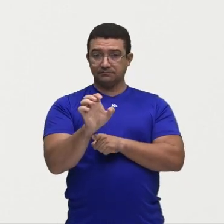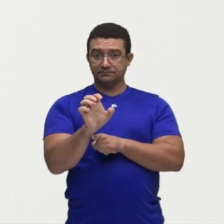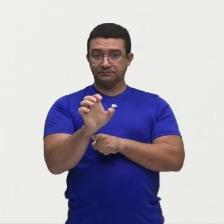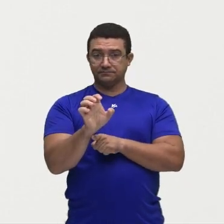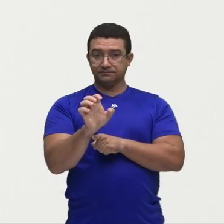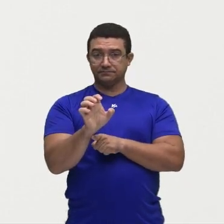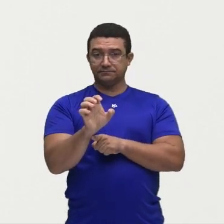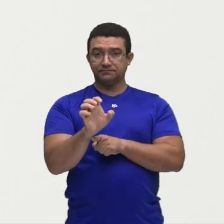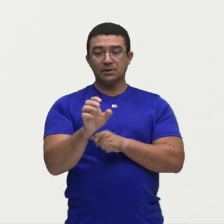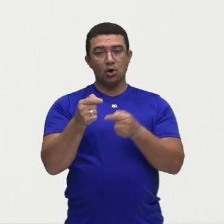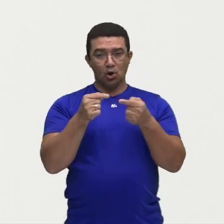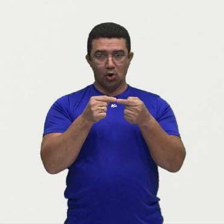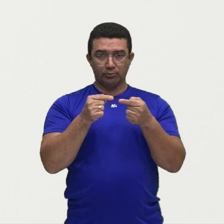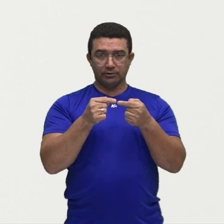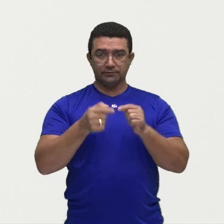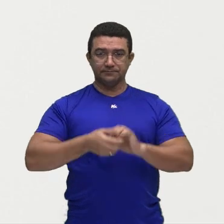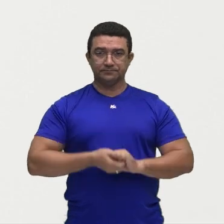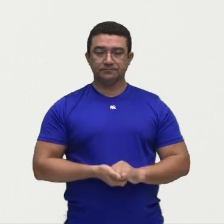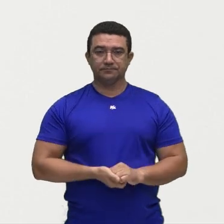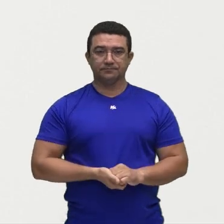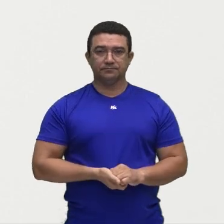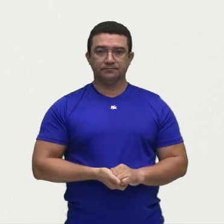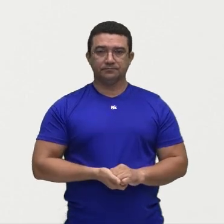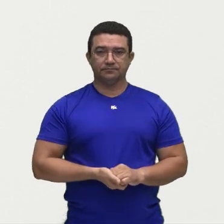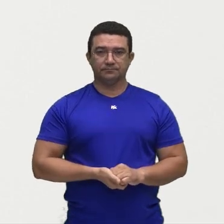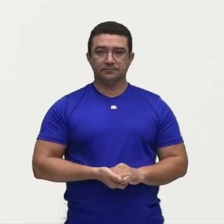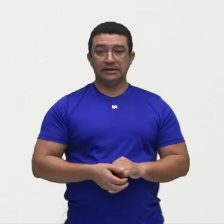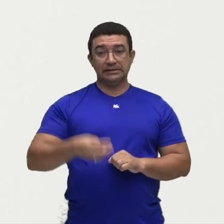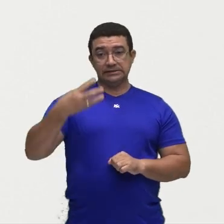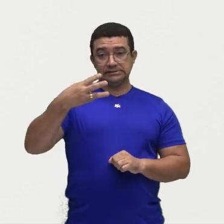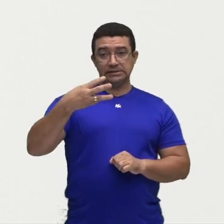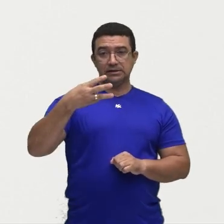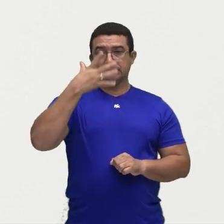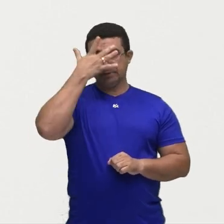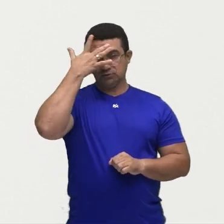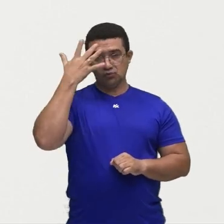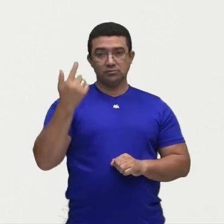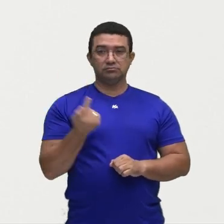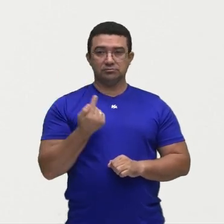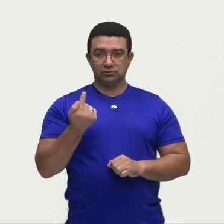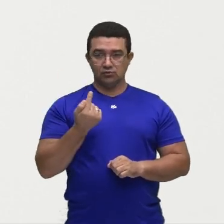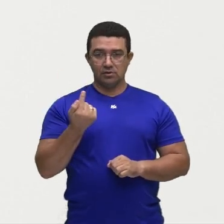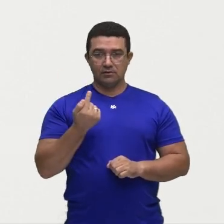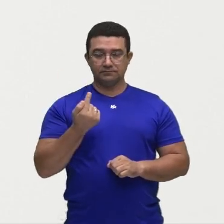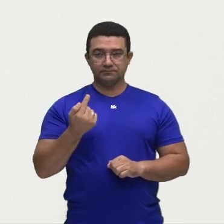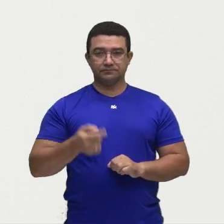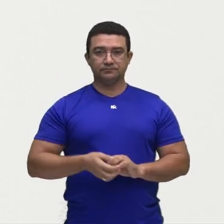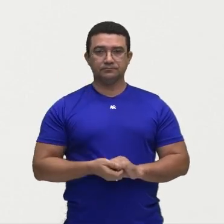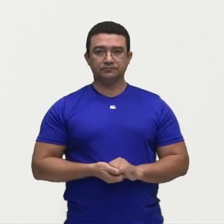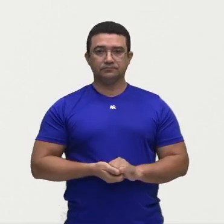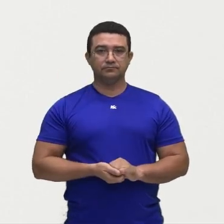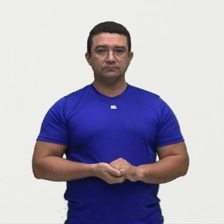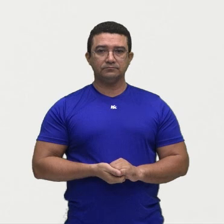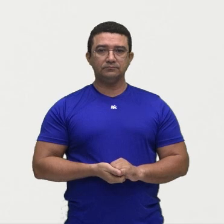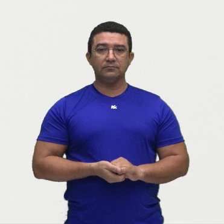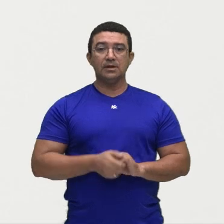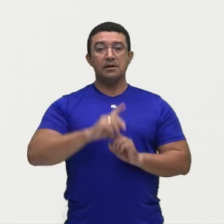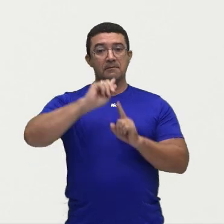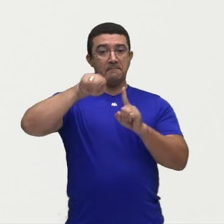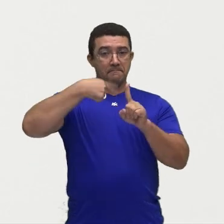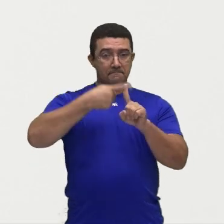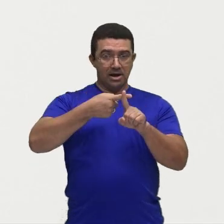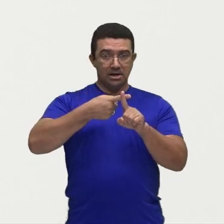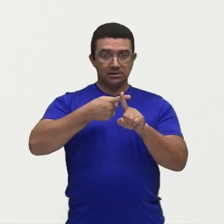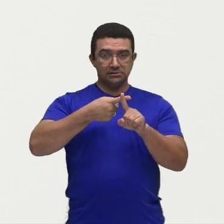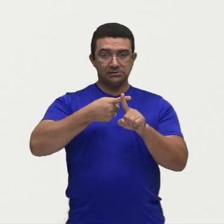qual? He, que é ele. Terceira pessoa do singular. E depois quem vem, gente?